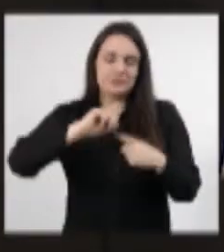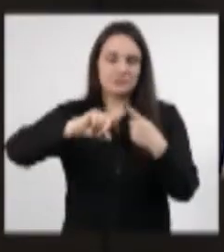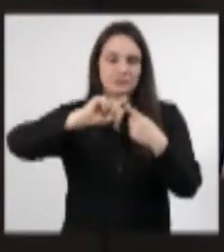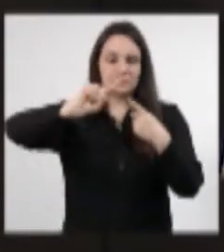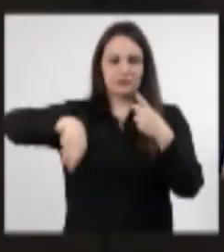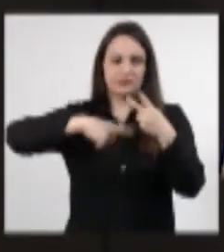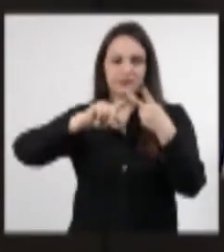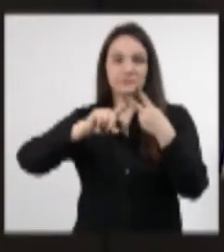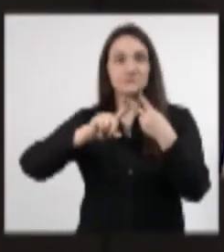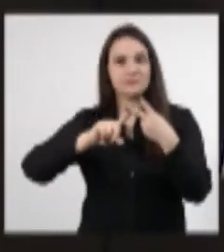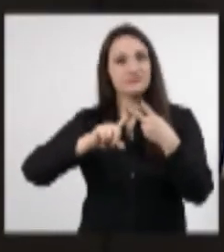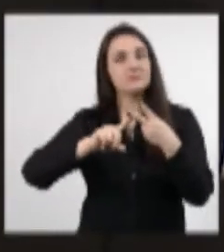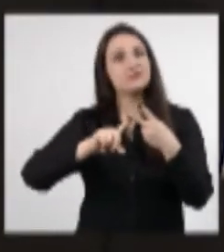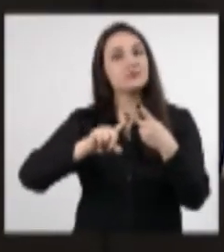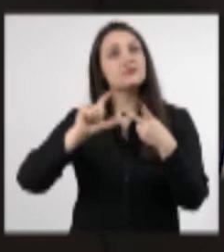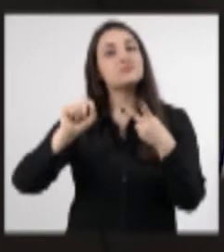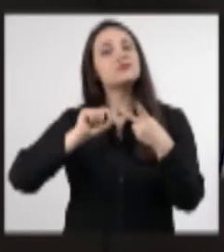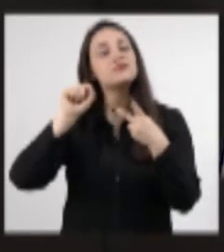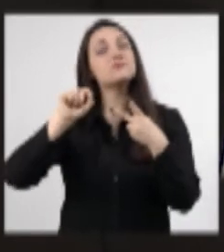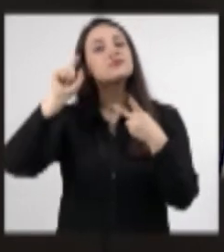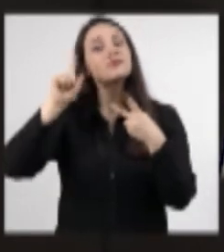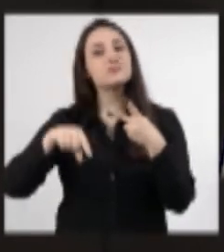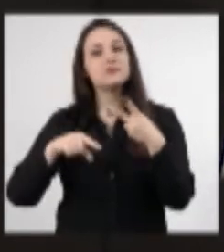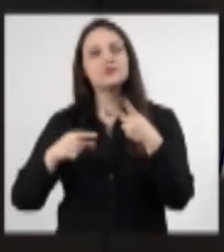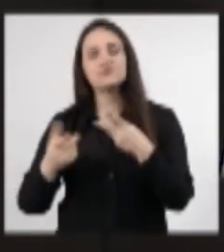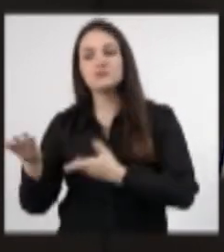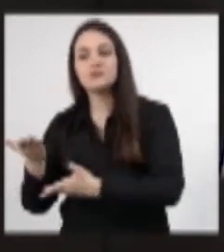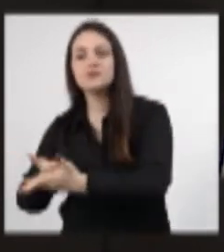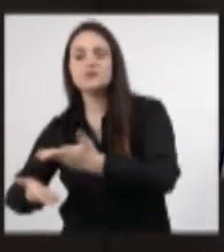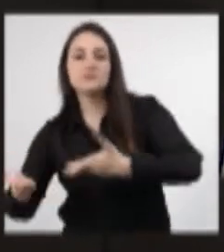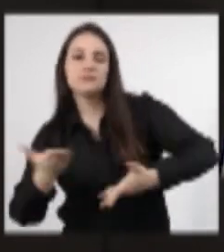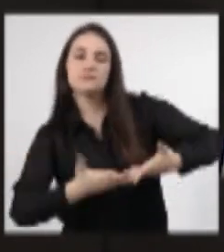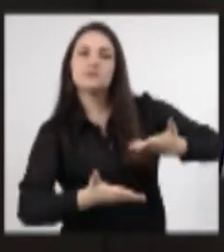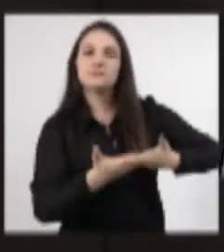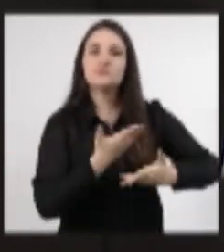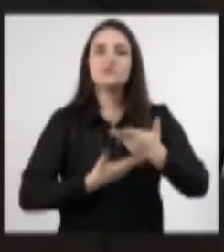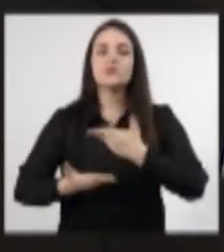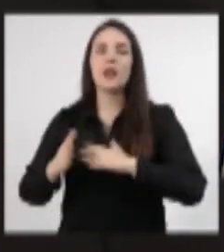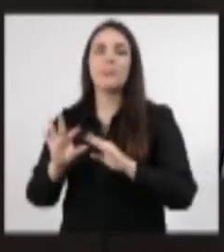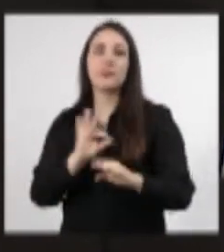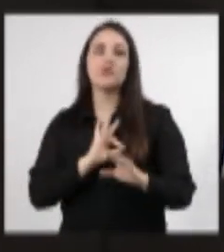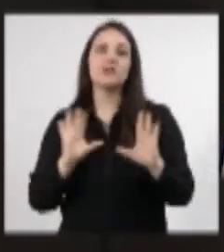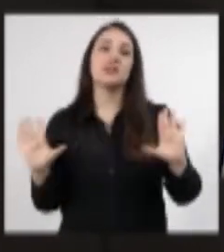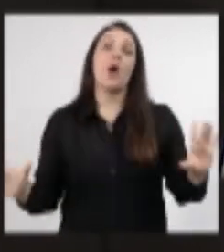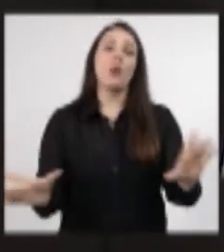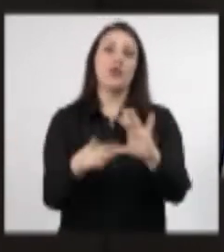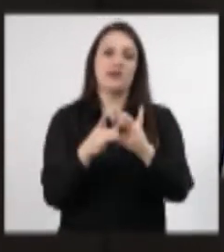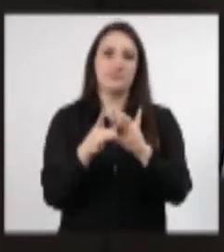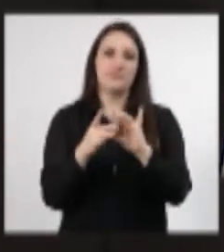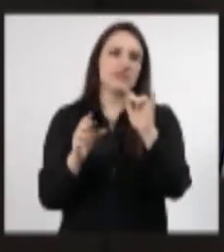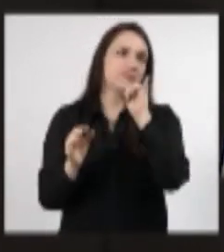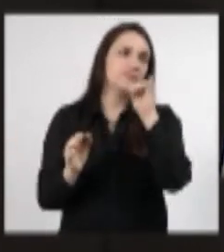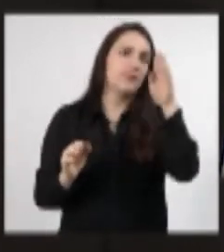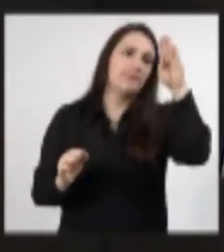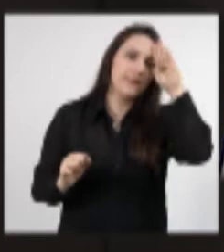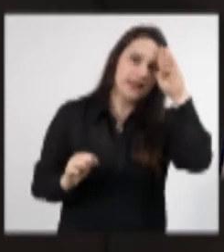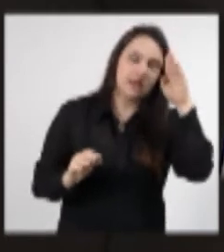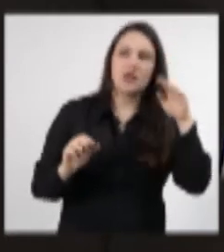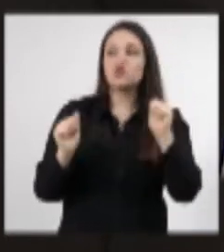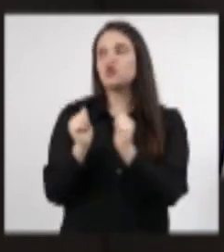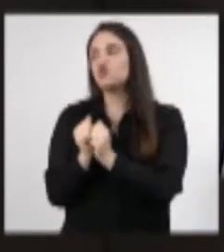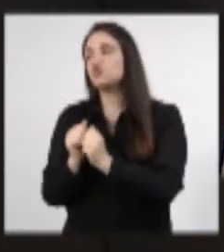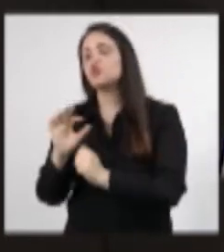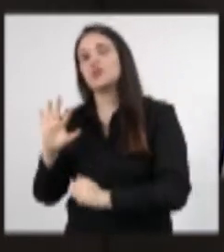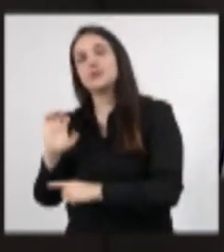traz resultados melhores. O segundo tópico é a questão da integração entre as forças policiais. A gente